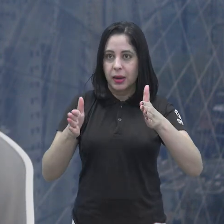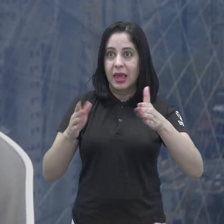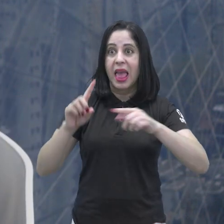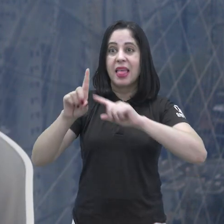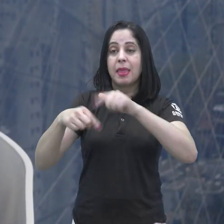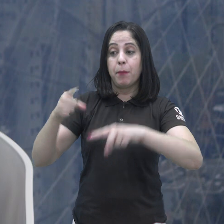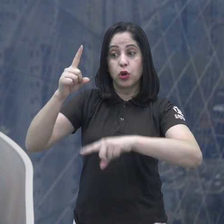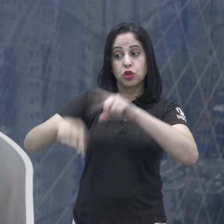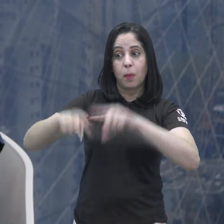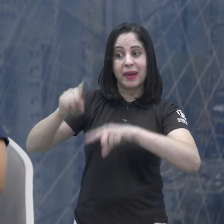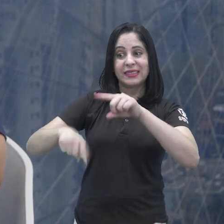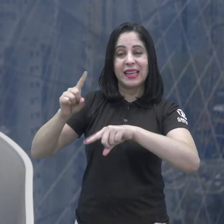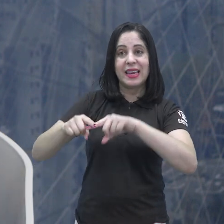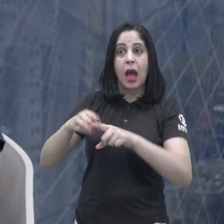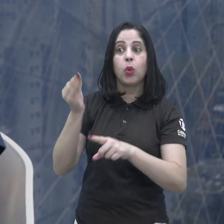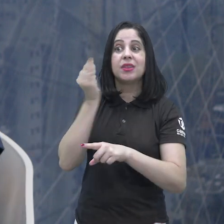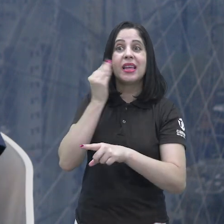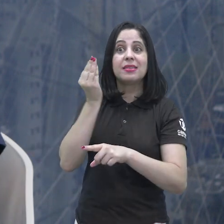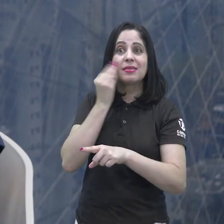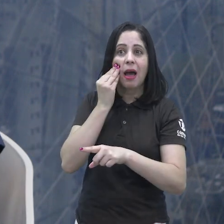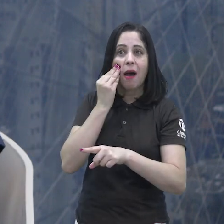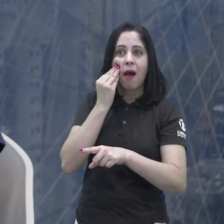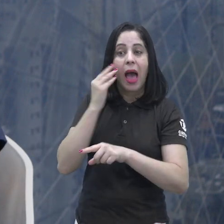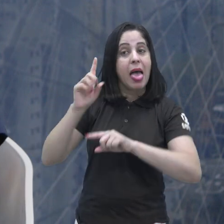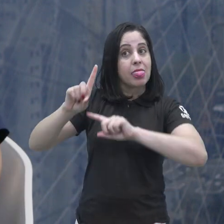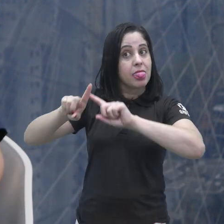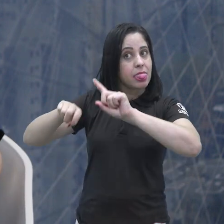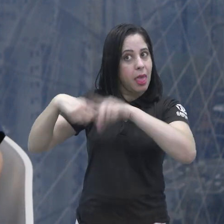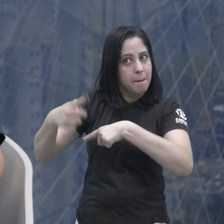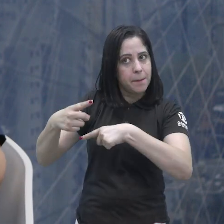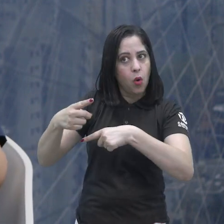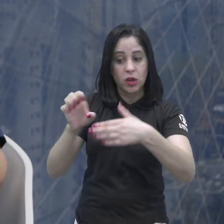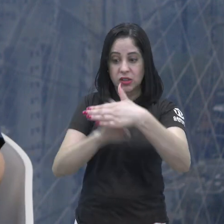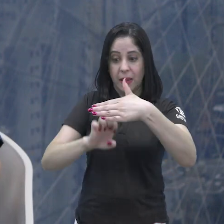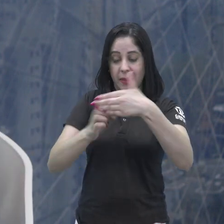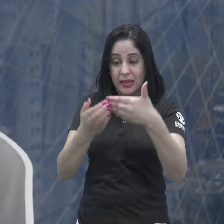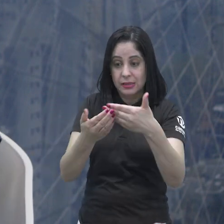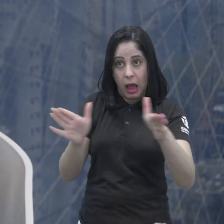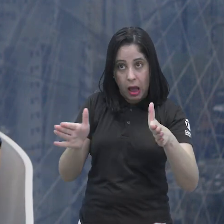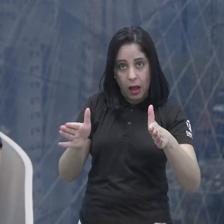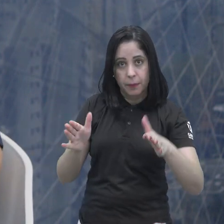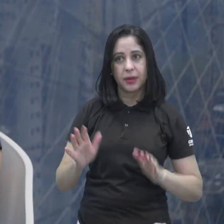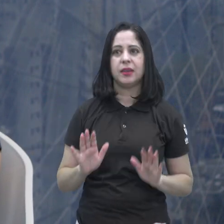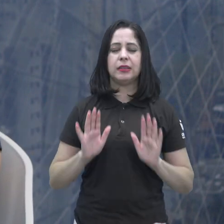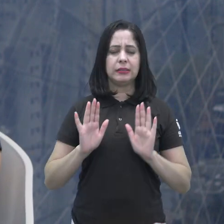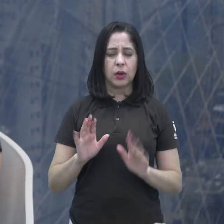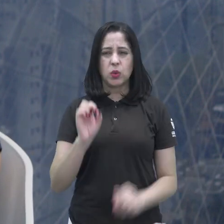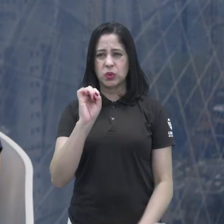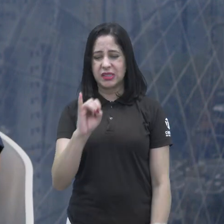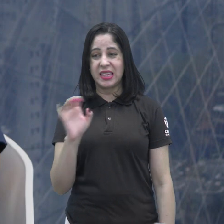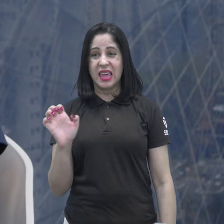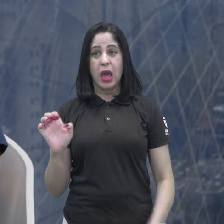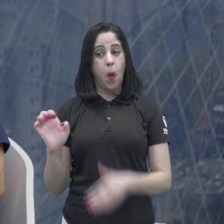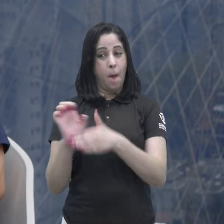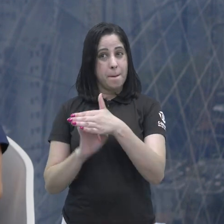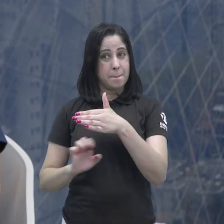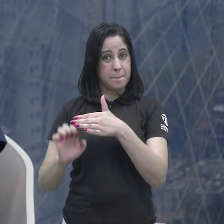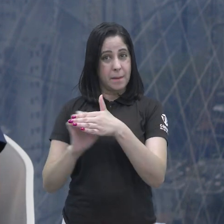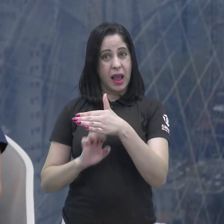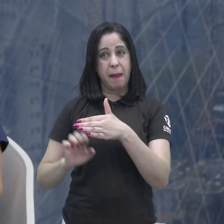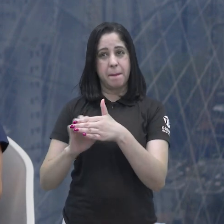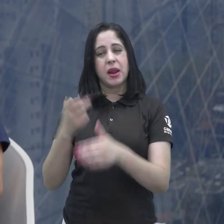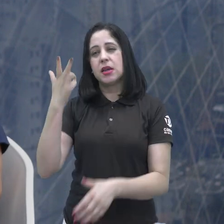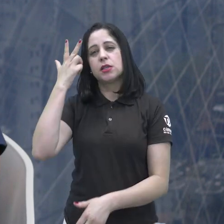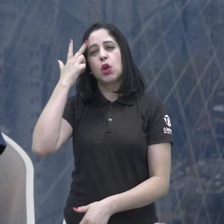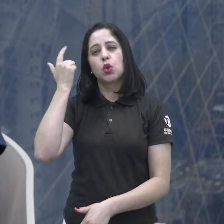esse produto no mercado e, finalmente, se lançar. Nesse processo, se eu sou uma empresa normal, eu não consigo ter, por